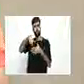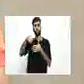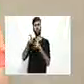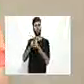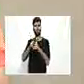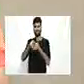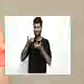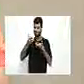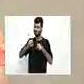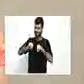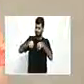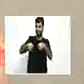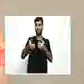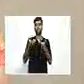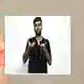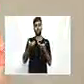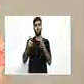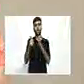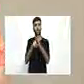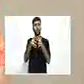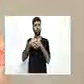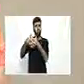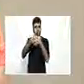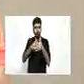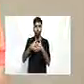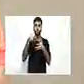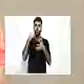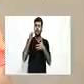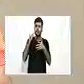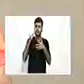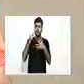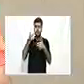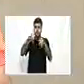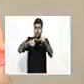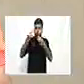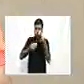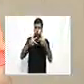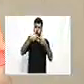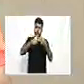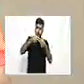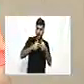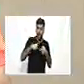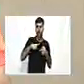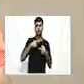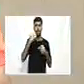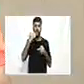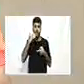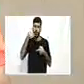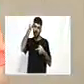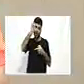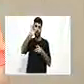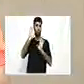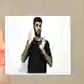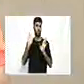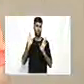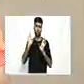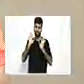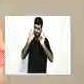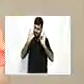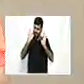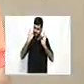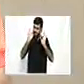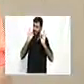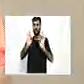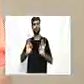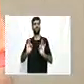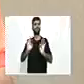máximo para manter as revisões em dia fazer todas e e e e é a coisa assim é